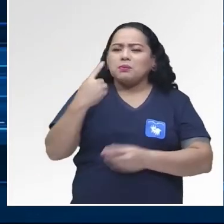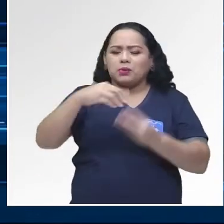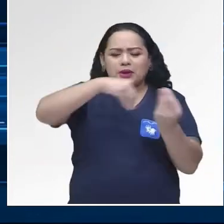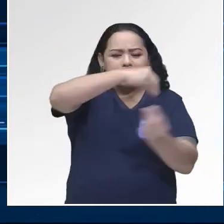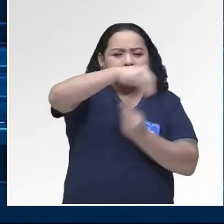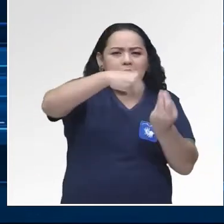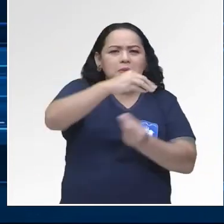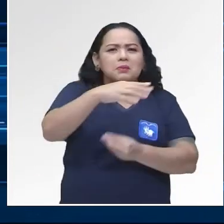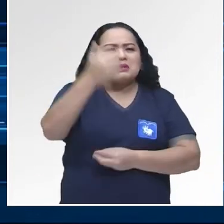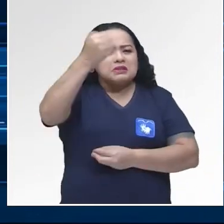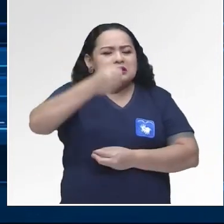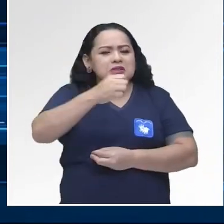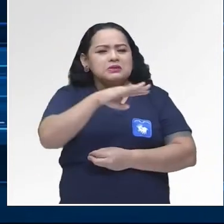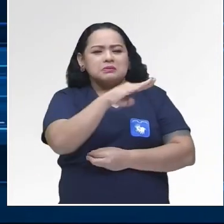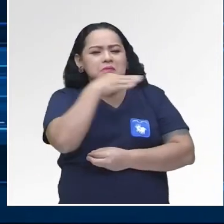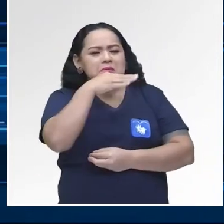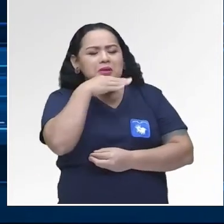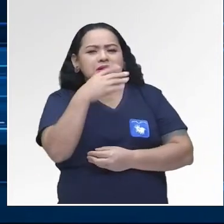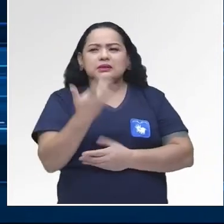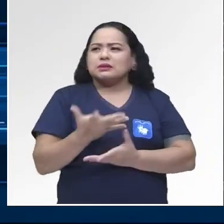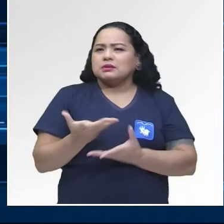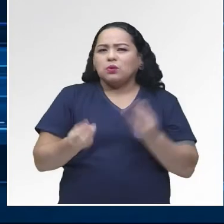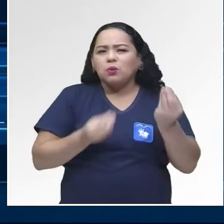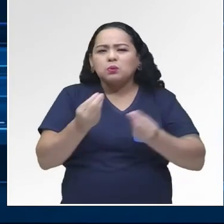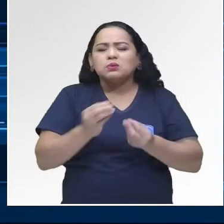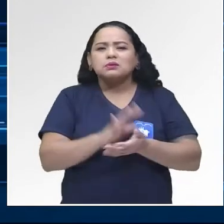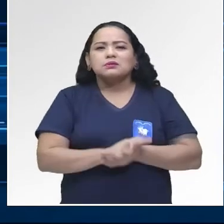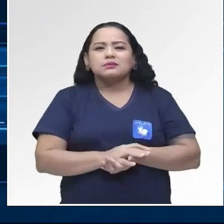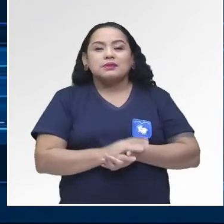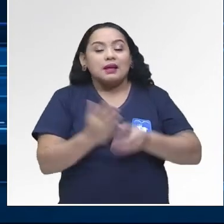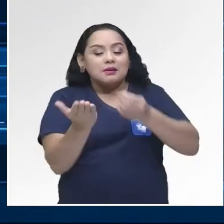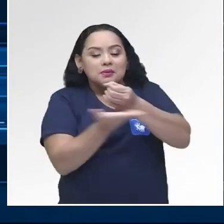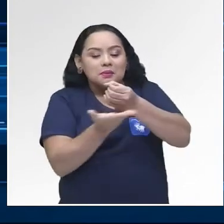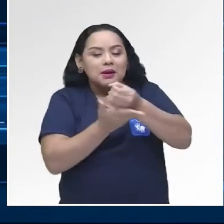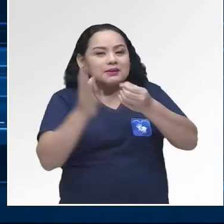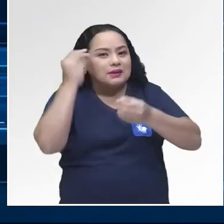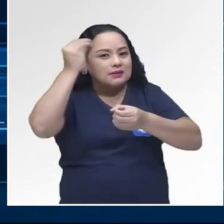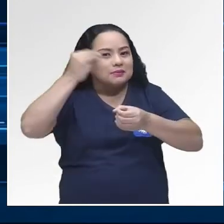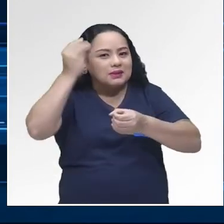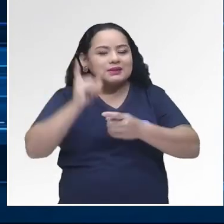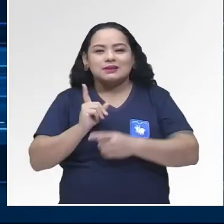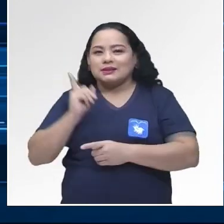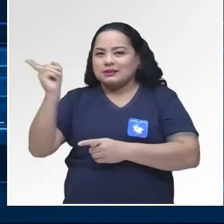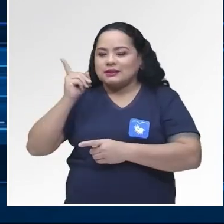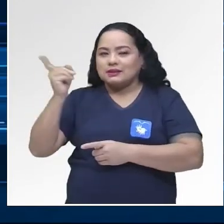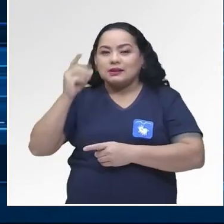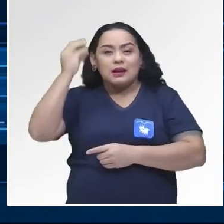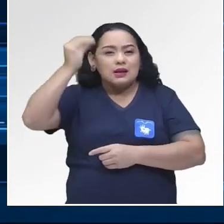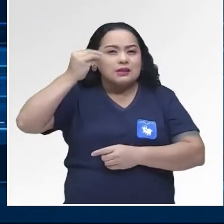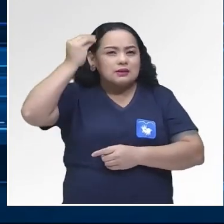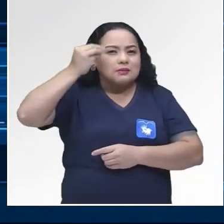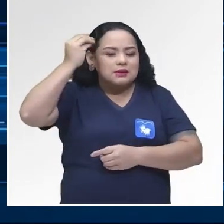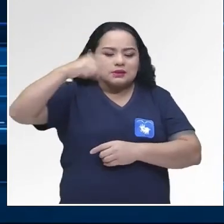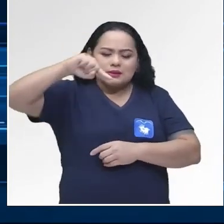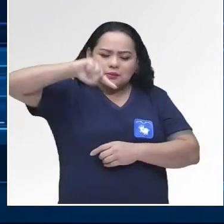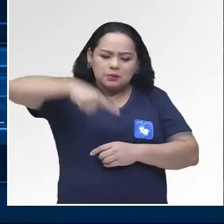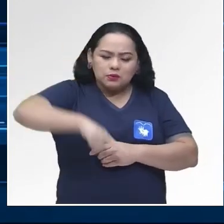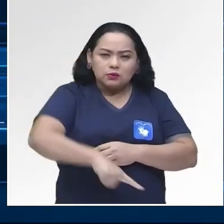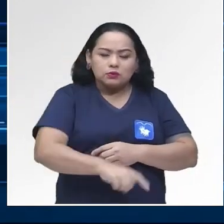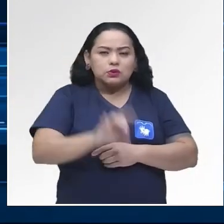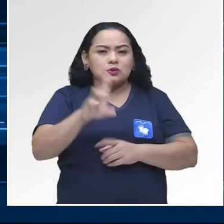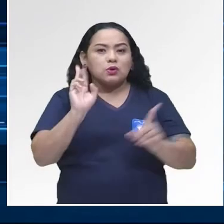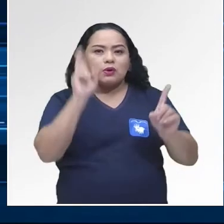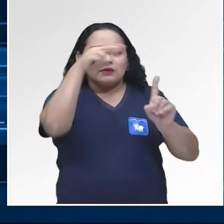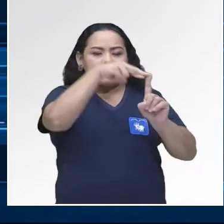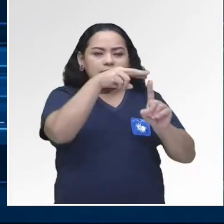está baseado na experiência das pessoas. E essa experiência ela é muito profunda, e aqui a gente vai só fazer uma